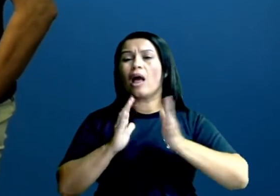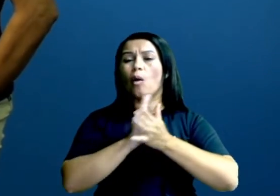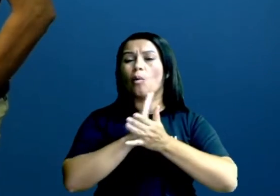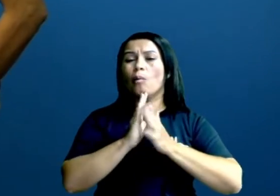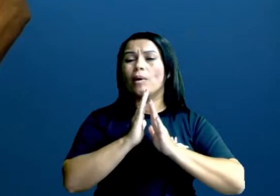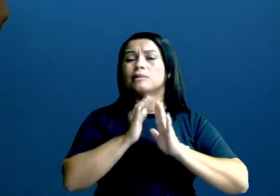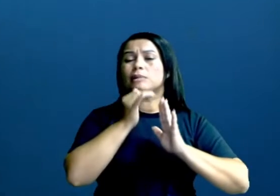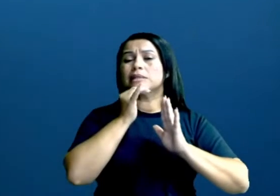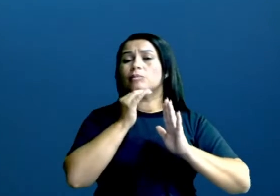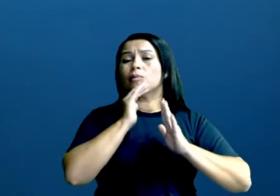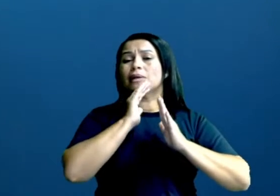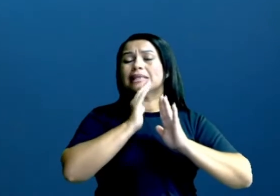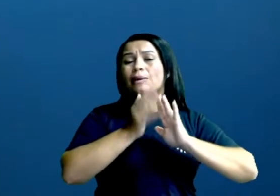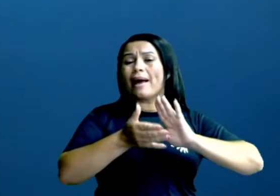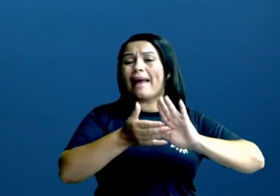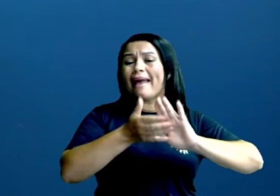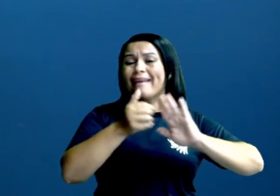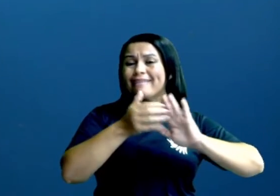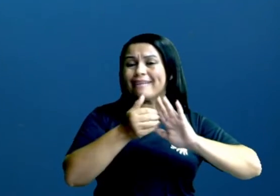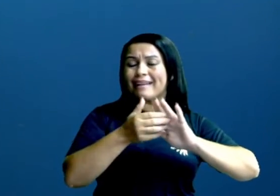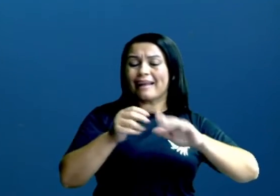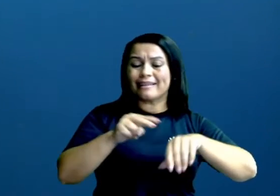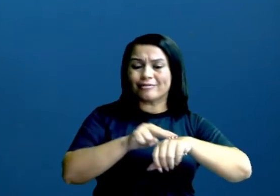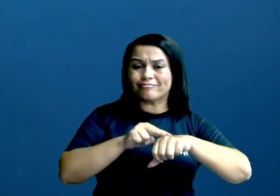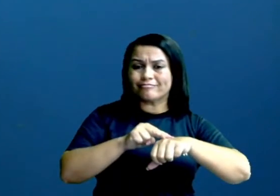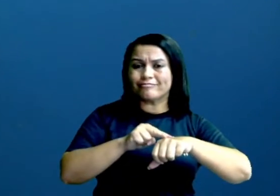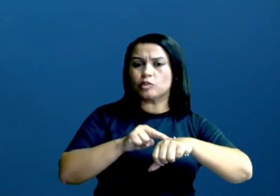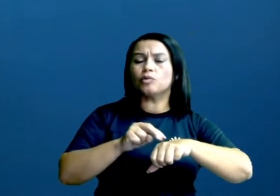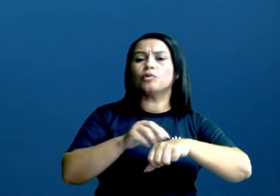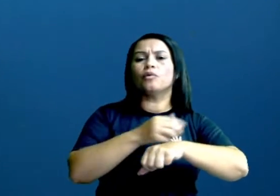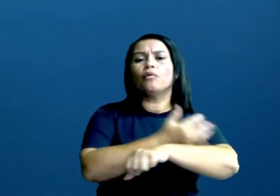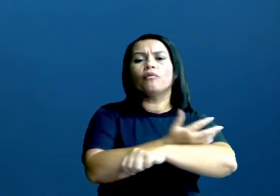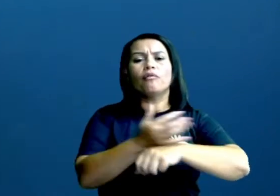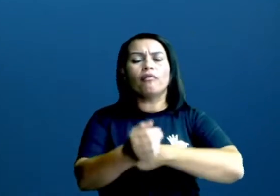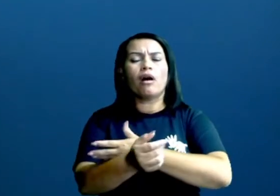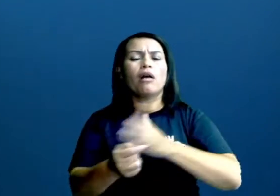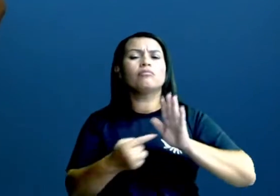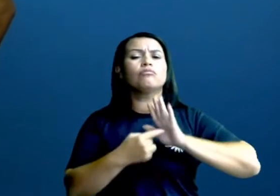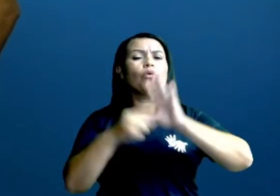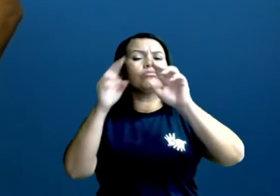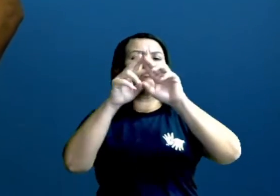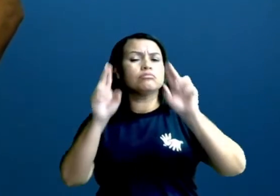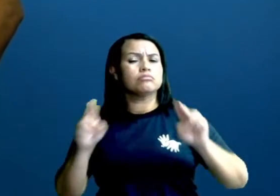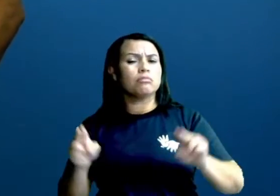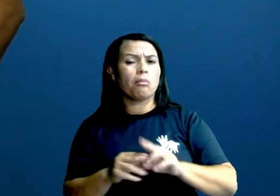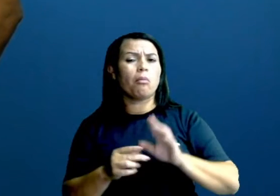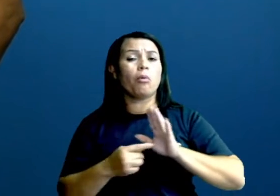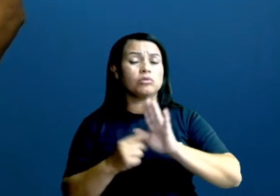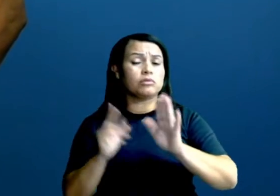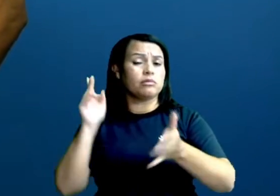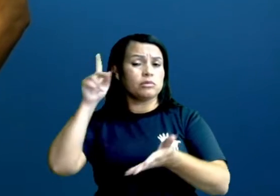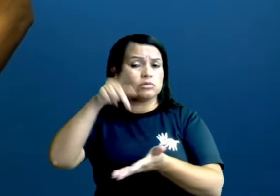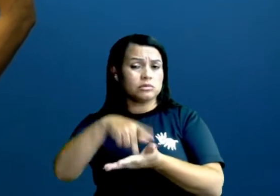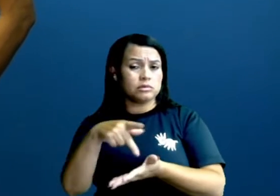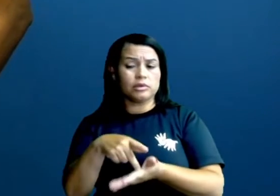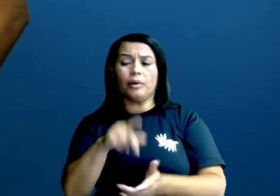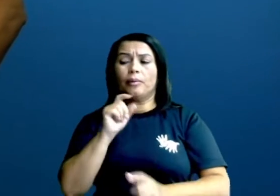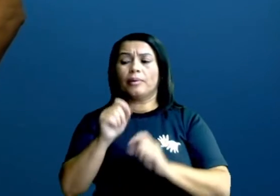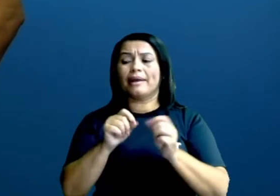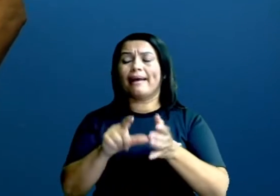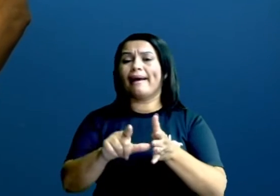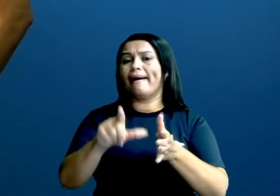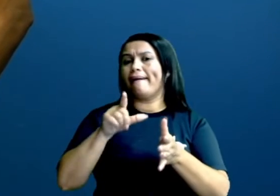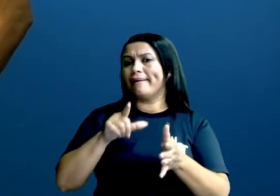dessa cobertura vegetal. Então aqui o mapa, né, seria retratando essa vegetação de forma original, ou seja,